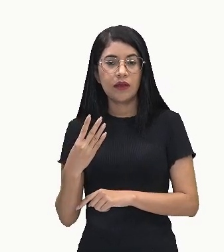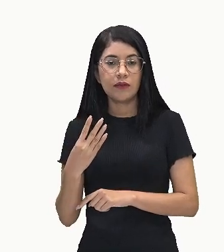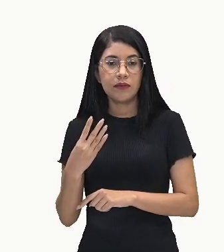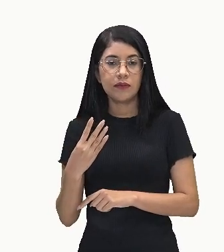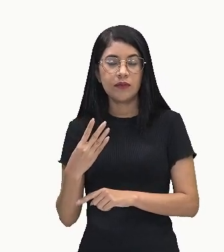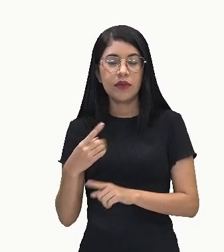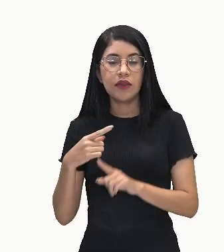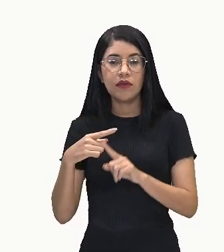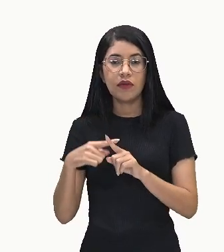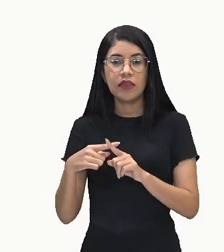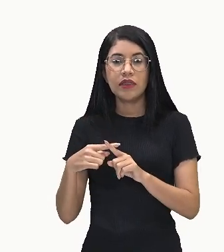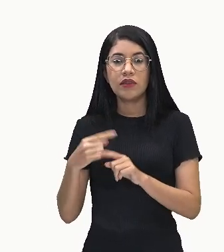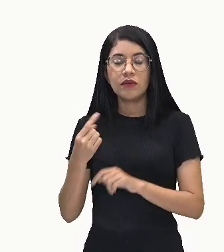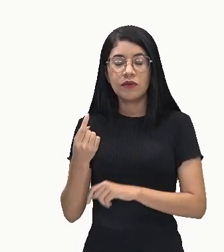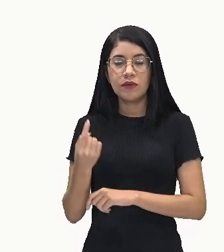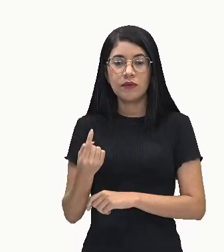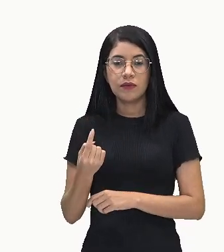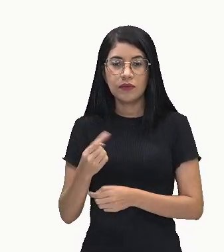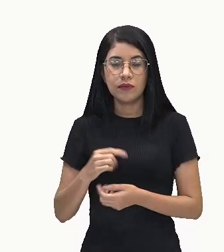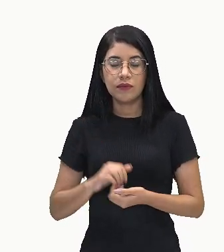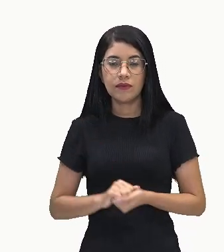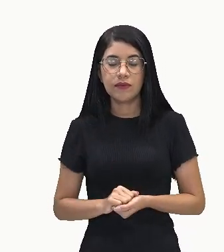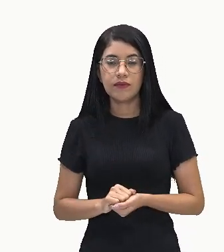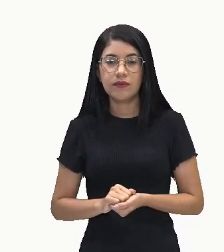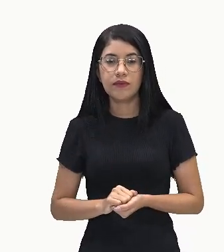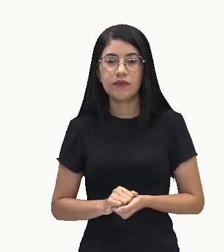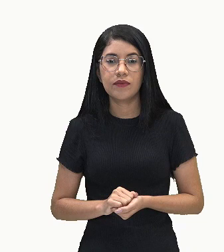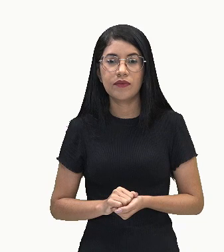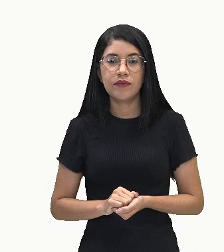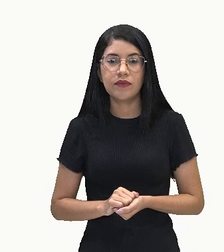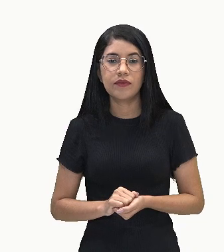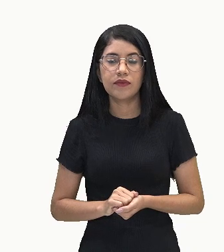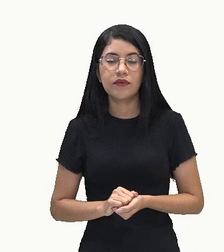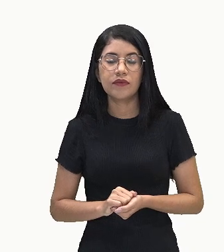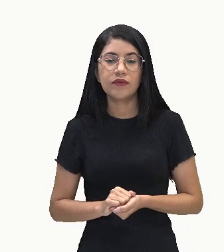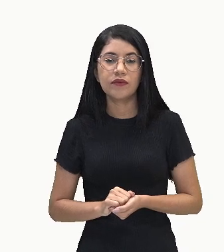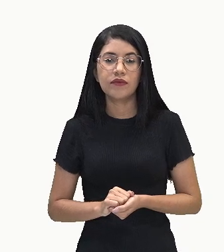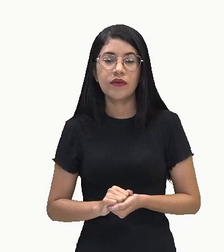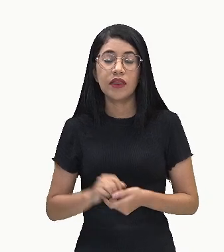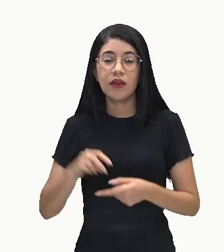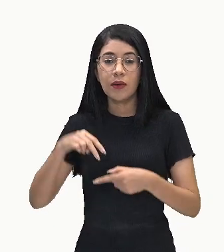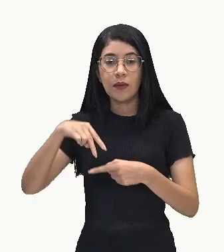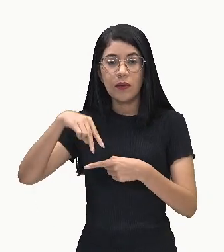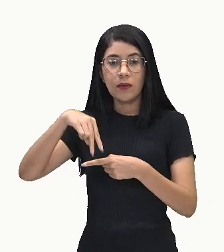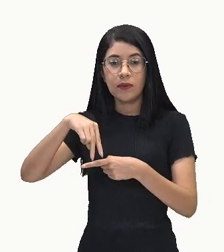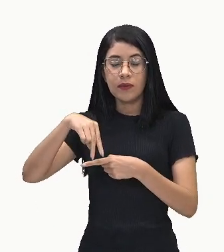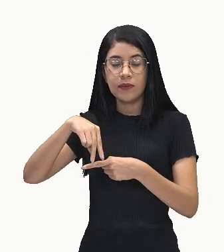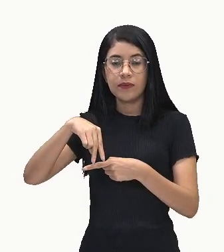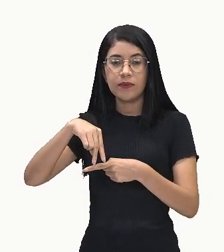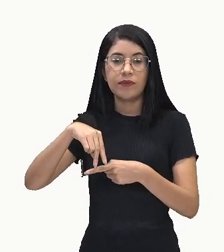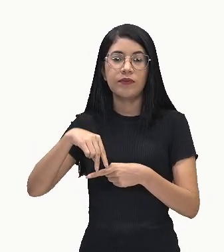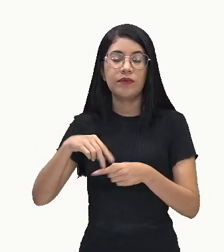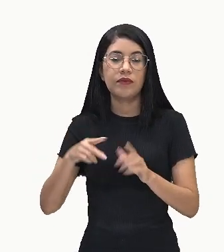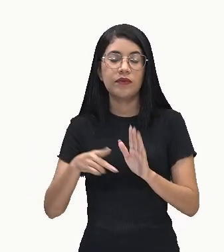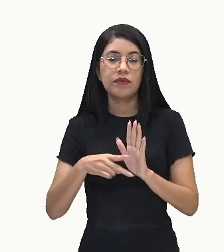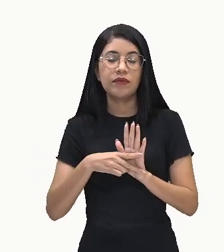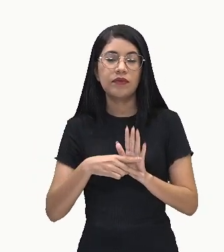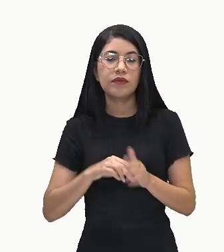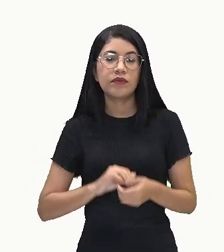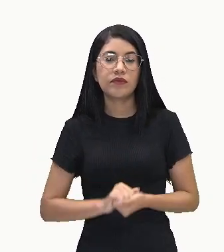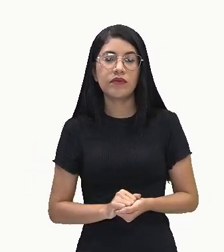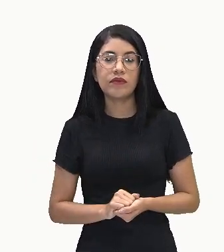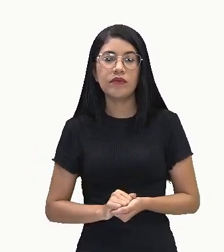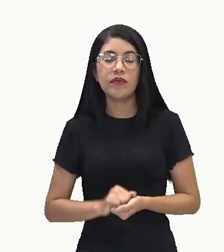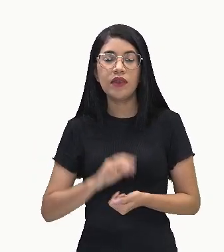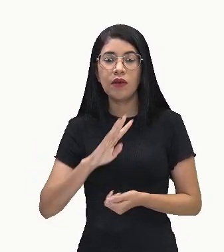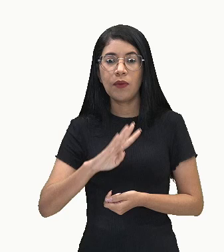Que multiplica o C. Quanto é que vale o C? O C vale 1. Então, delta vai ser igual, ó,